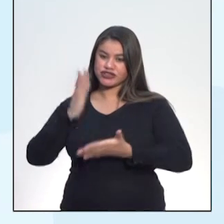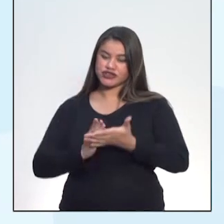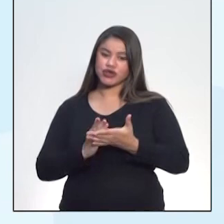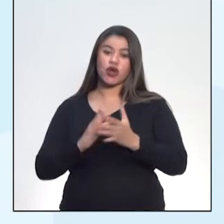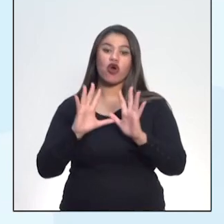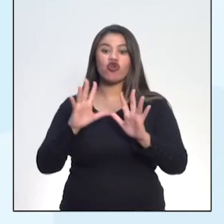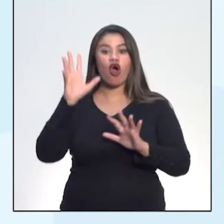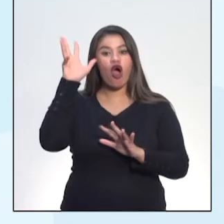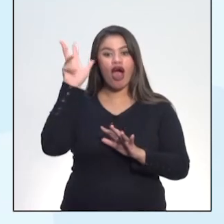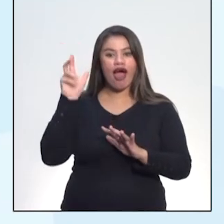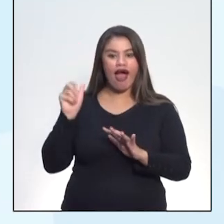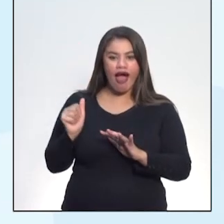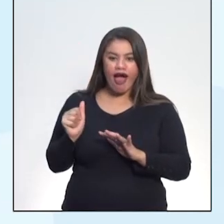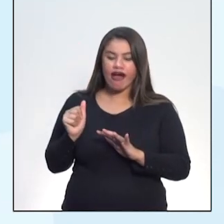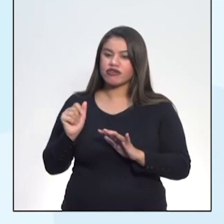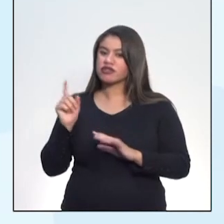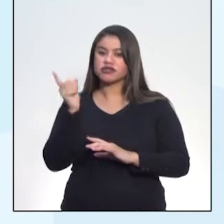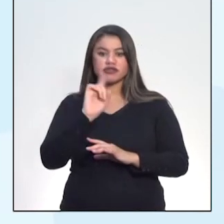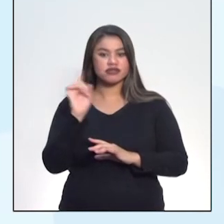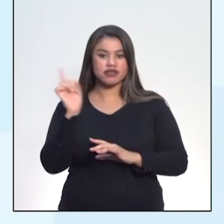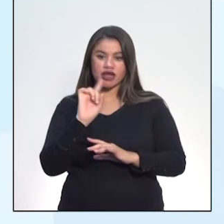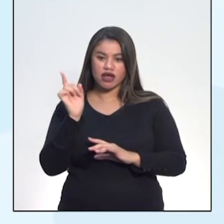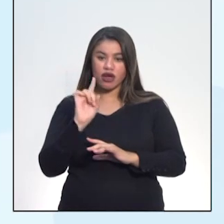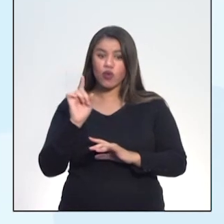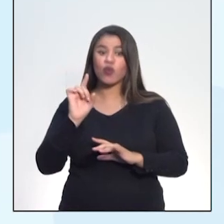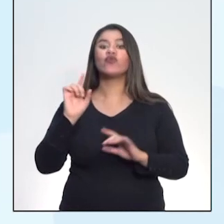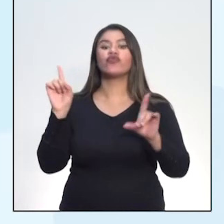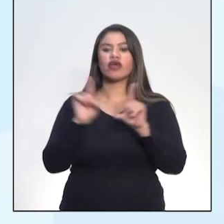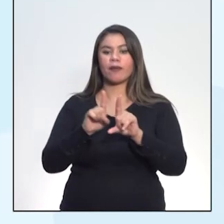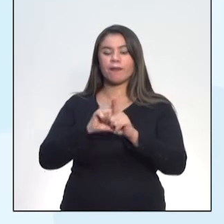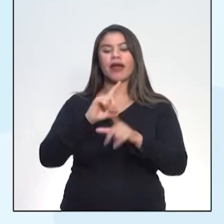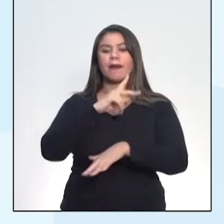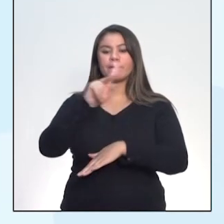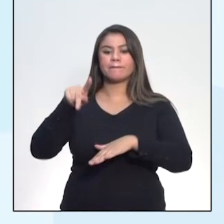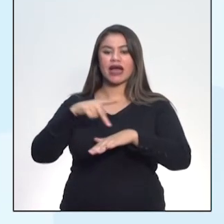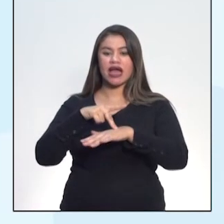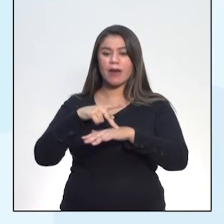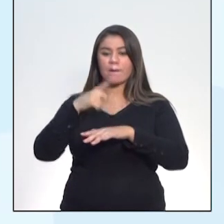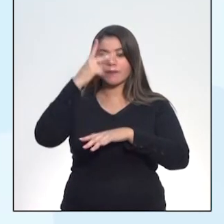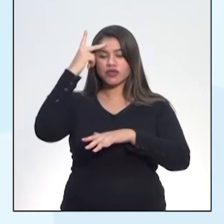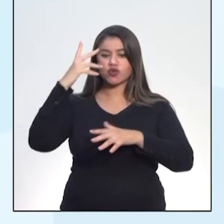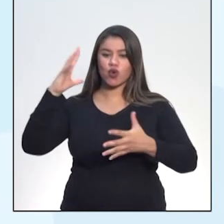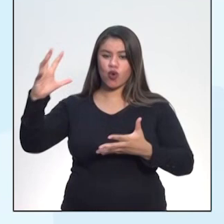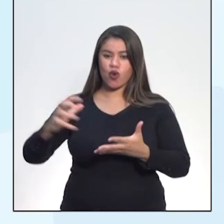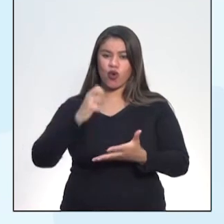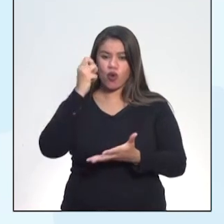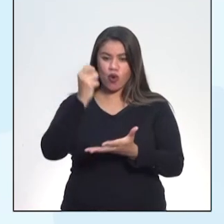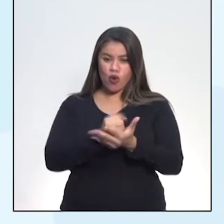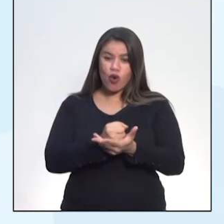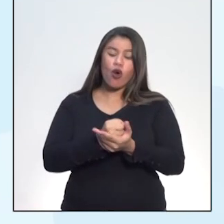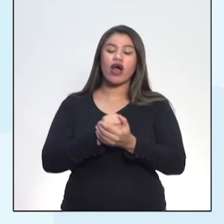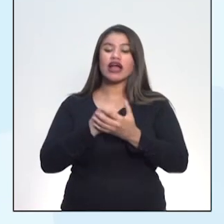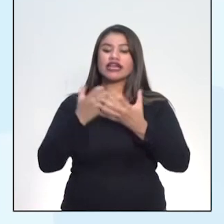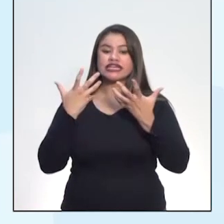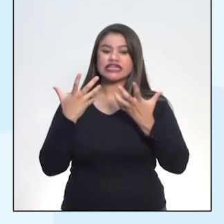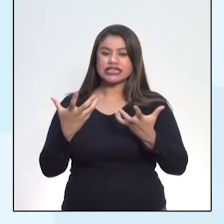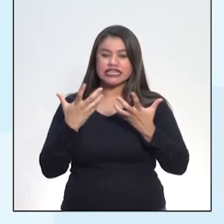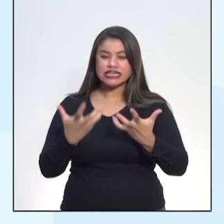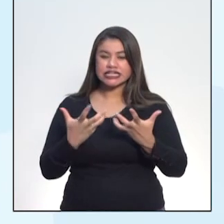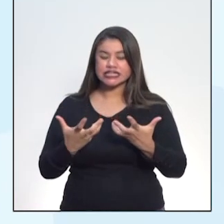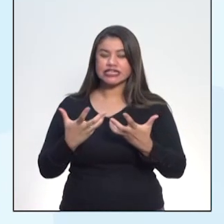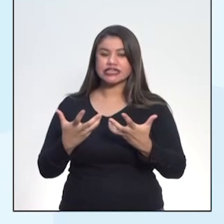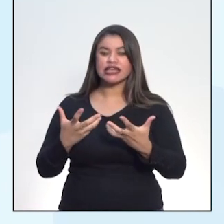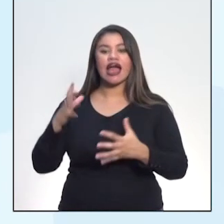foi alvo das investidas colonizadoras dos países europeus, mas